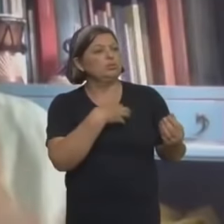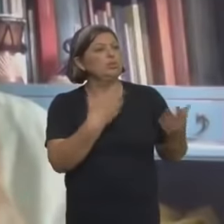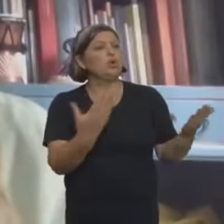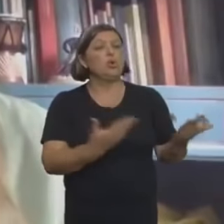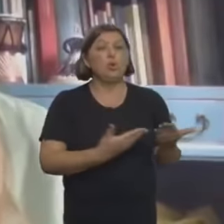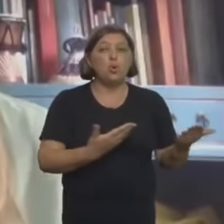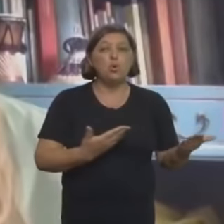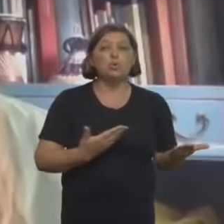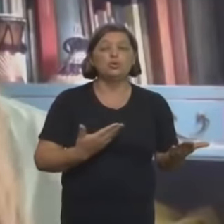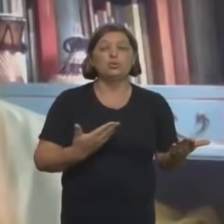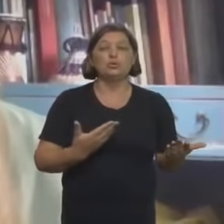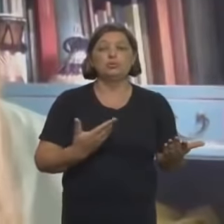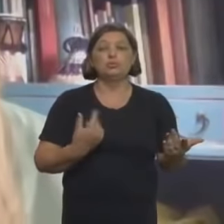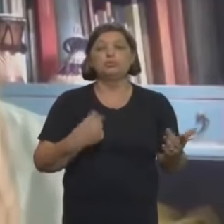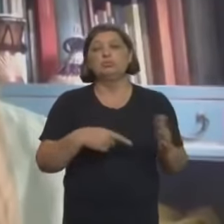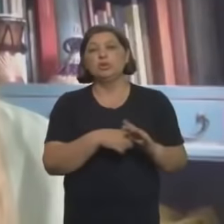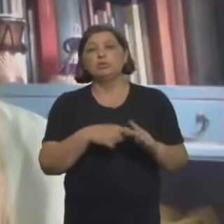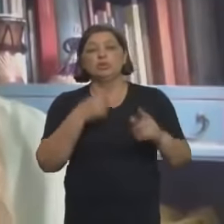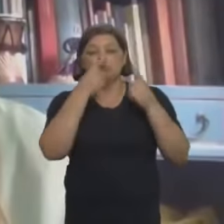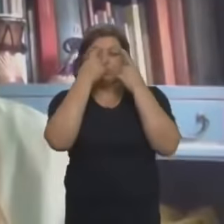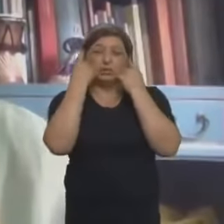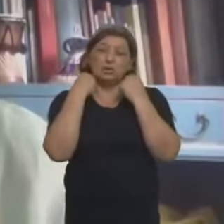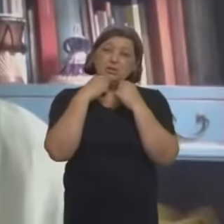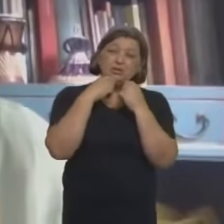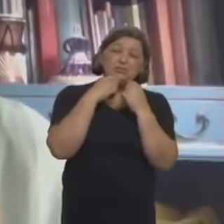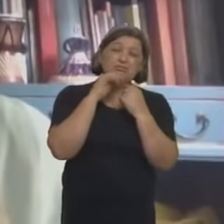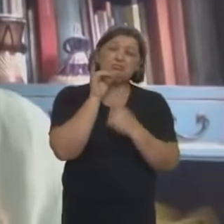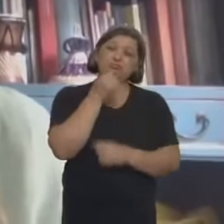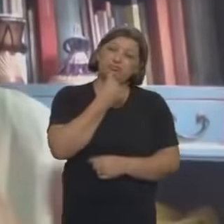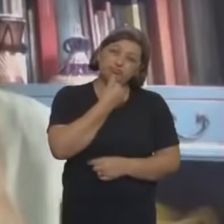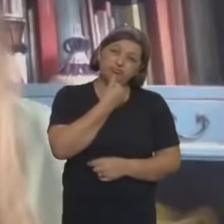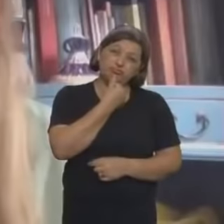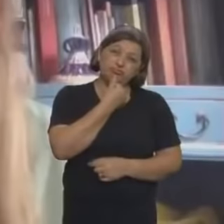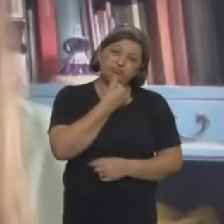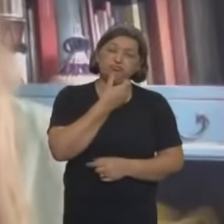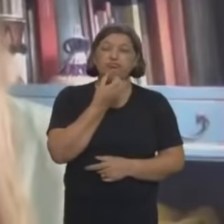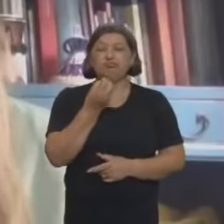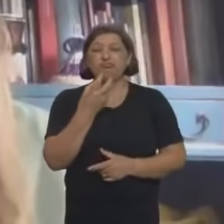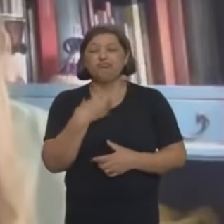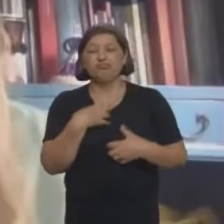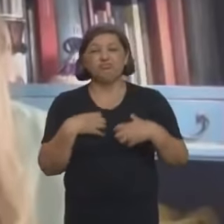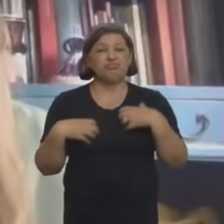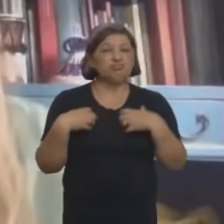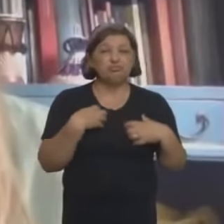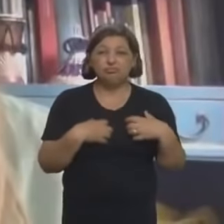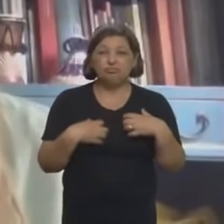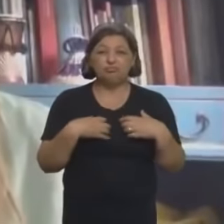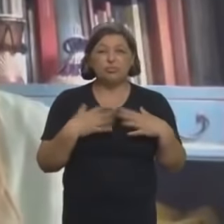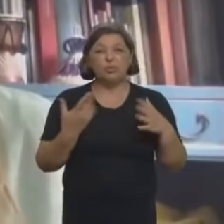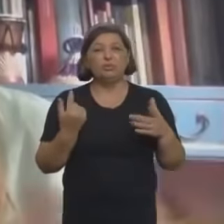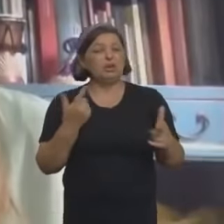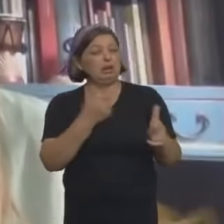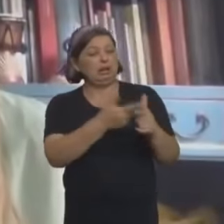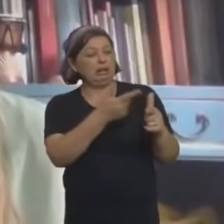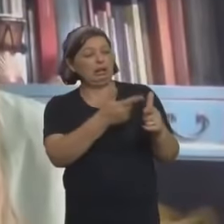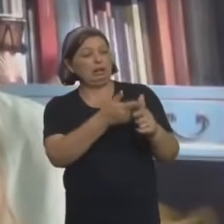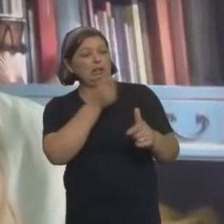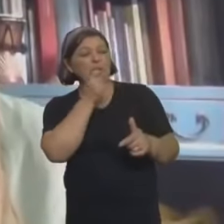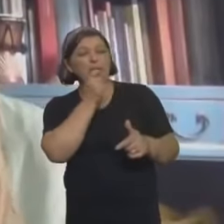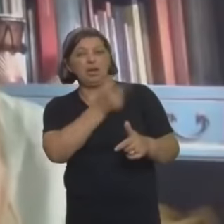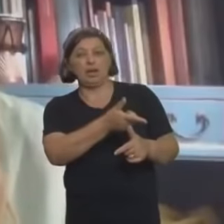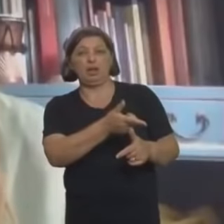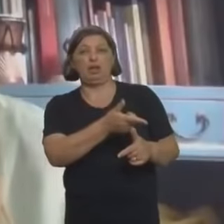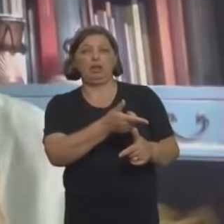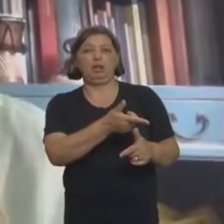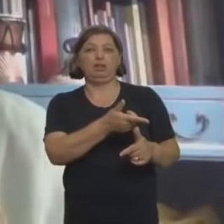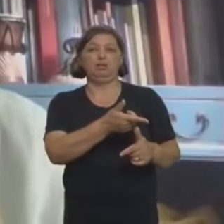hoje, identificar ali um rostinho mais desanimado, mais frustrado, do que eu fazer gracinha, fazer piada,